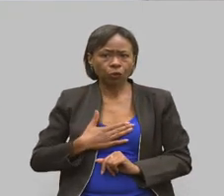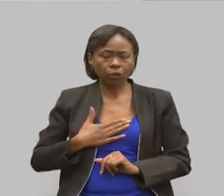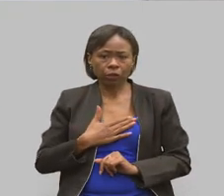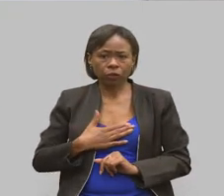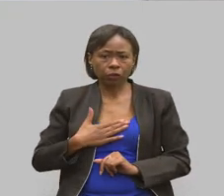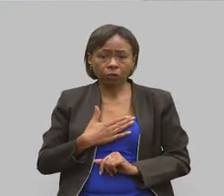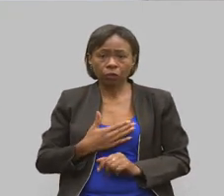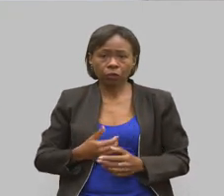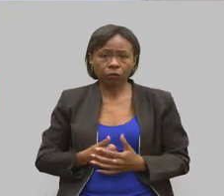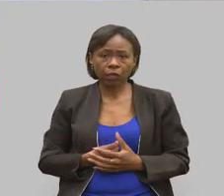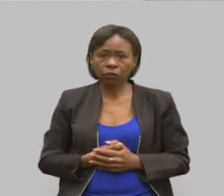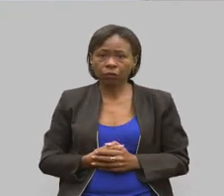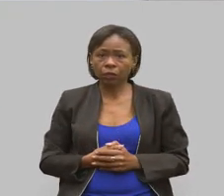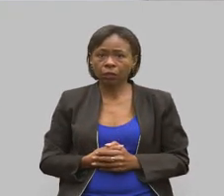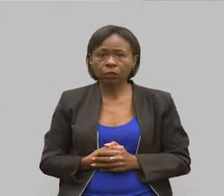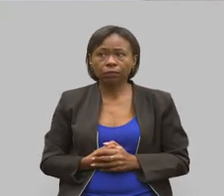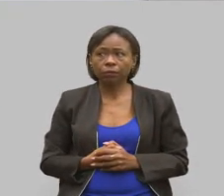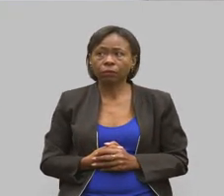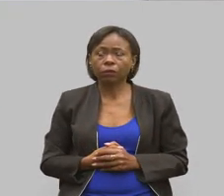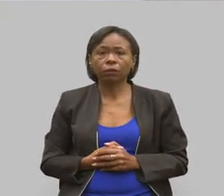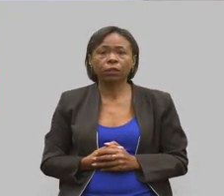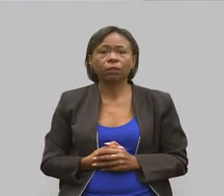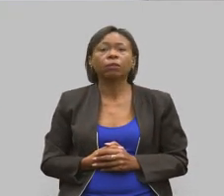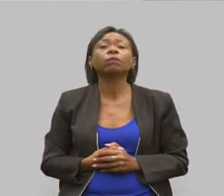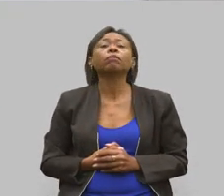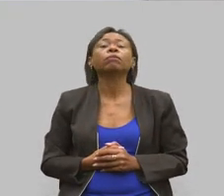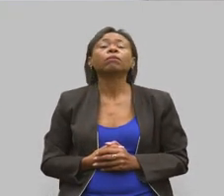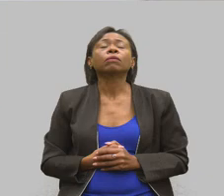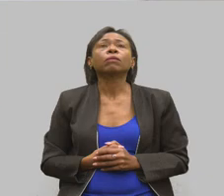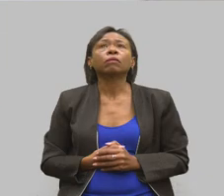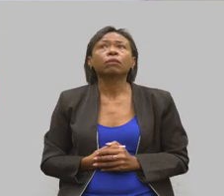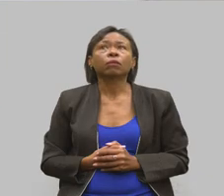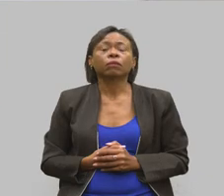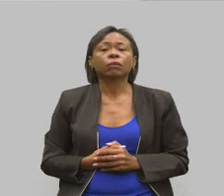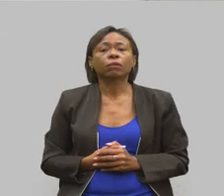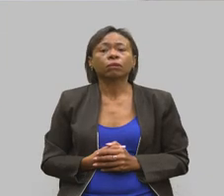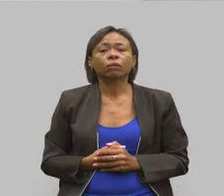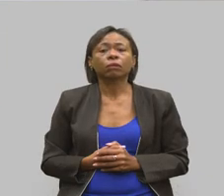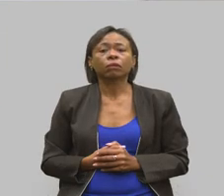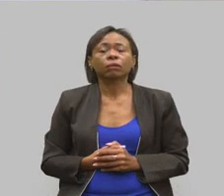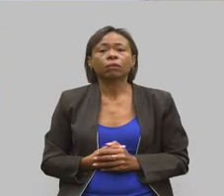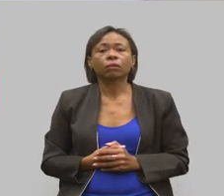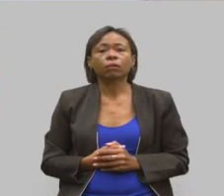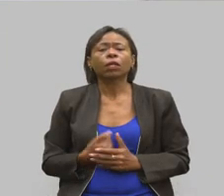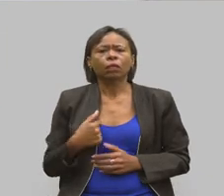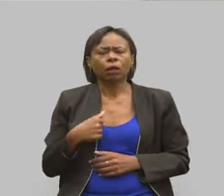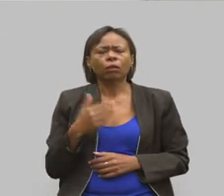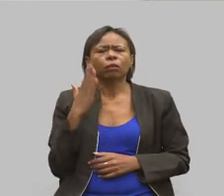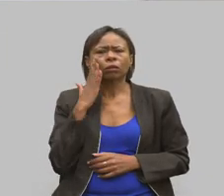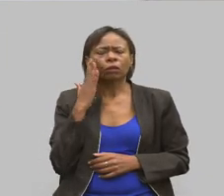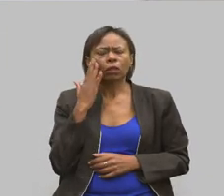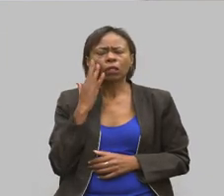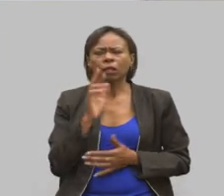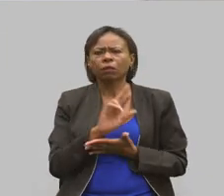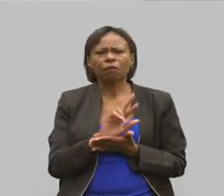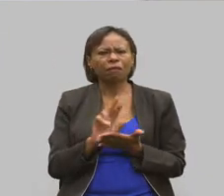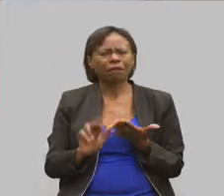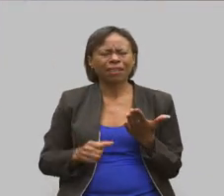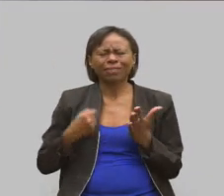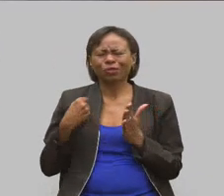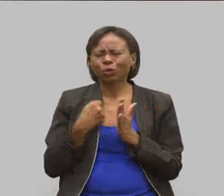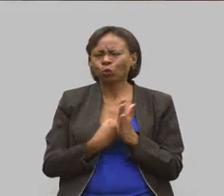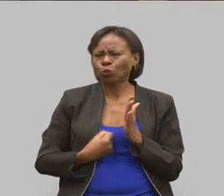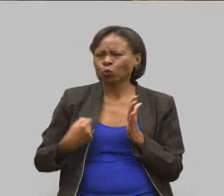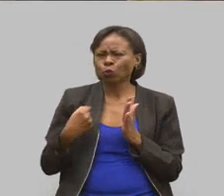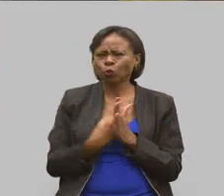com deficiência né e no estado e e e e sei Tantas lutas que nós travamos desde uma